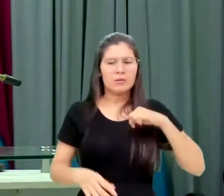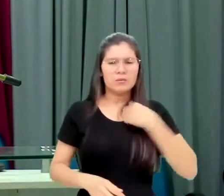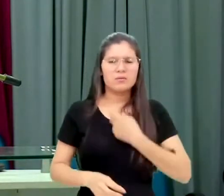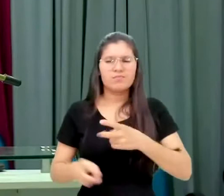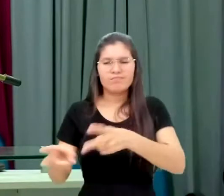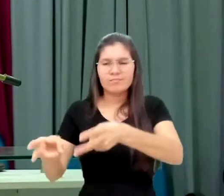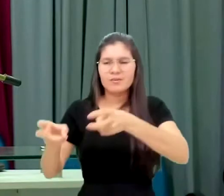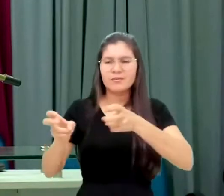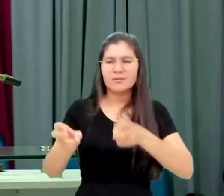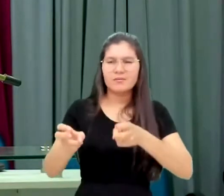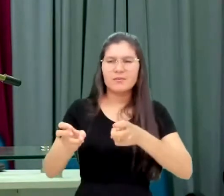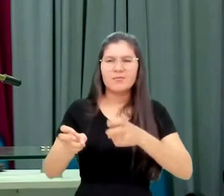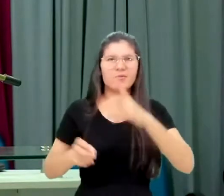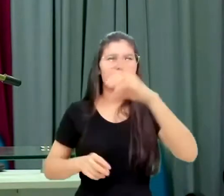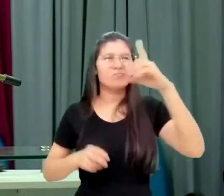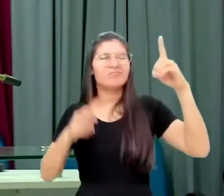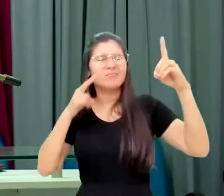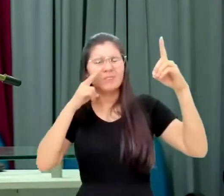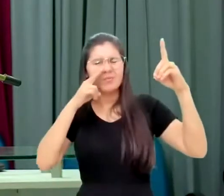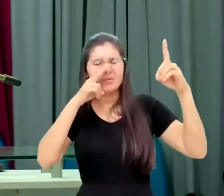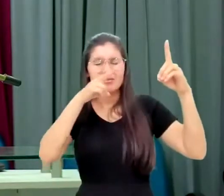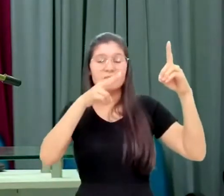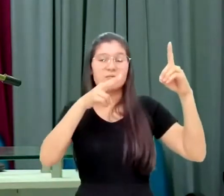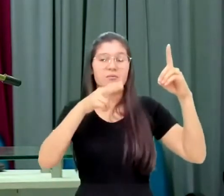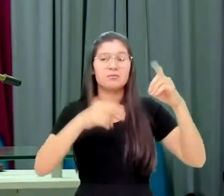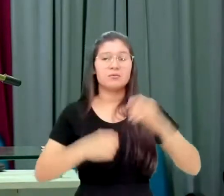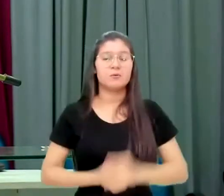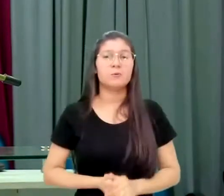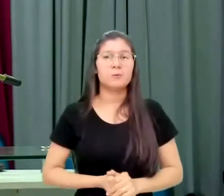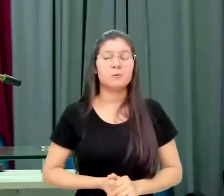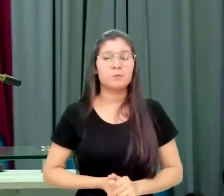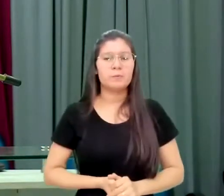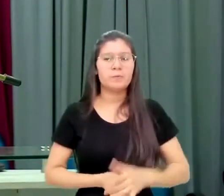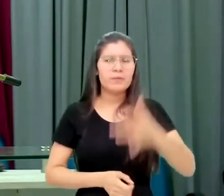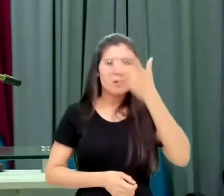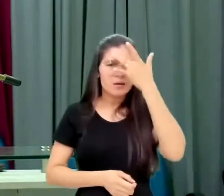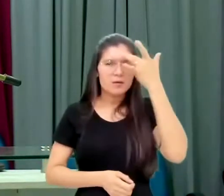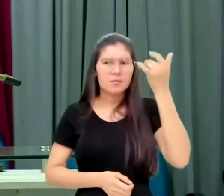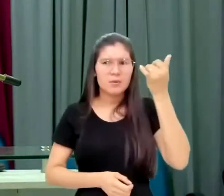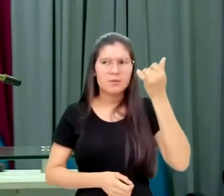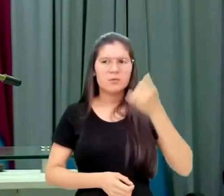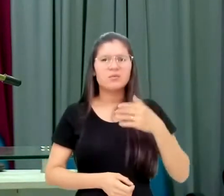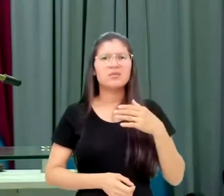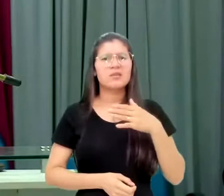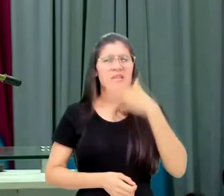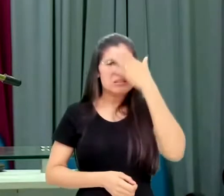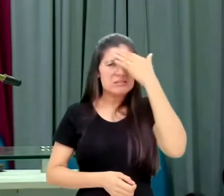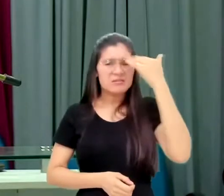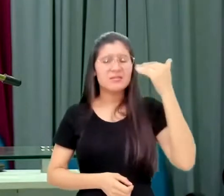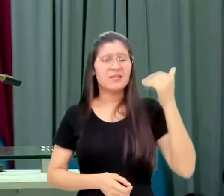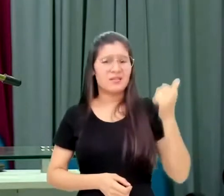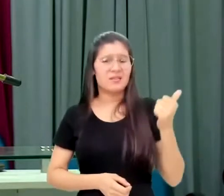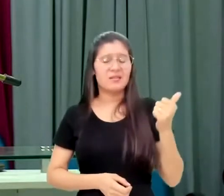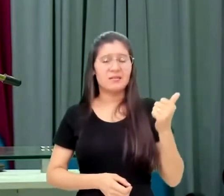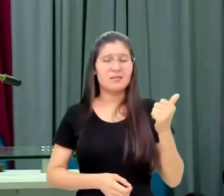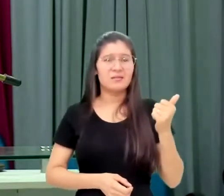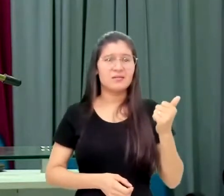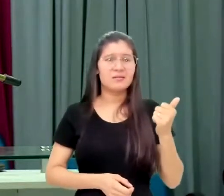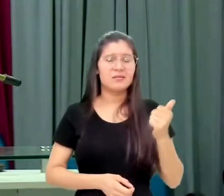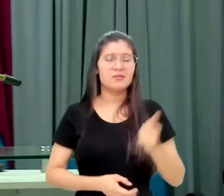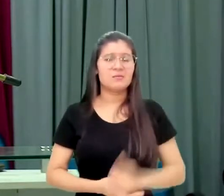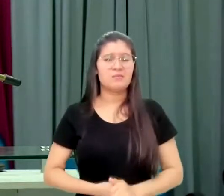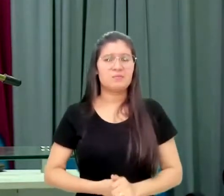a providência que Ele tem para nós. Mas as pessoas têm esquecido isso. E eu não estou me